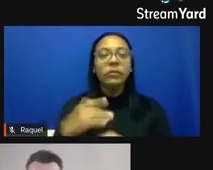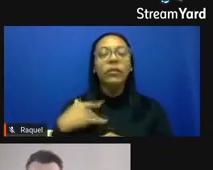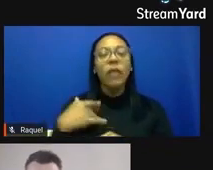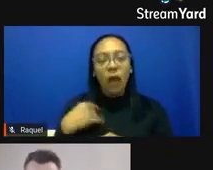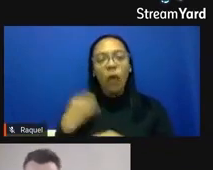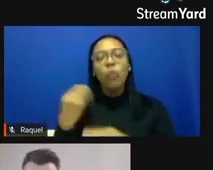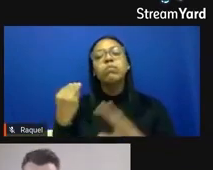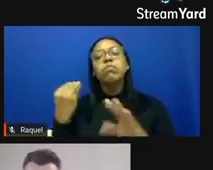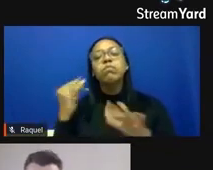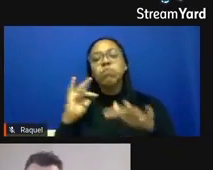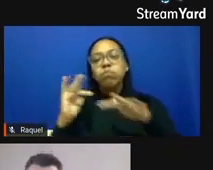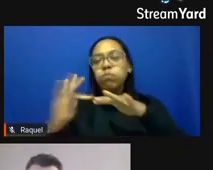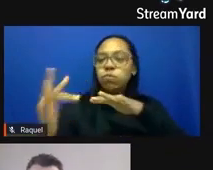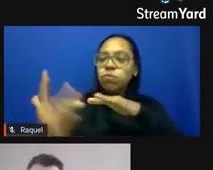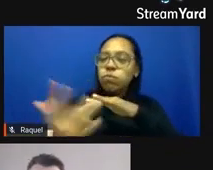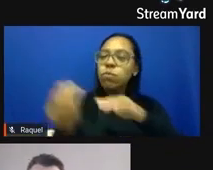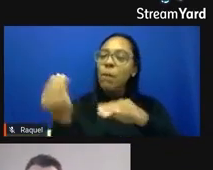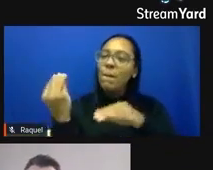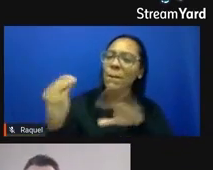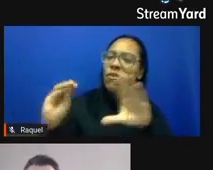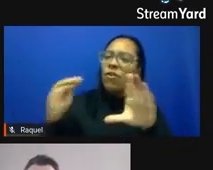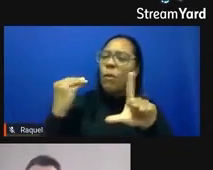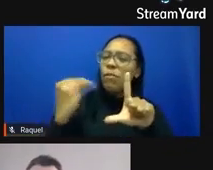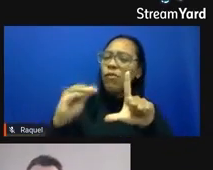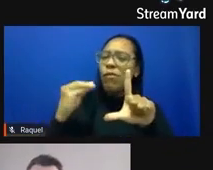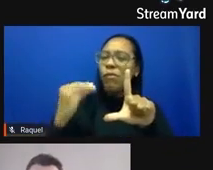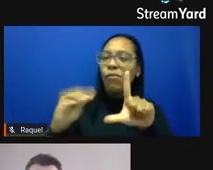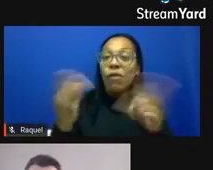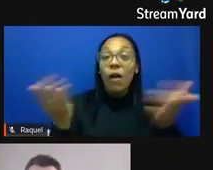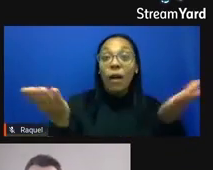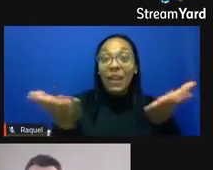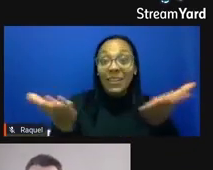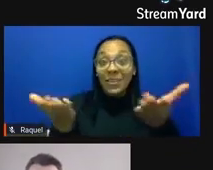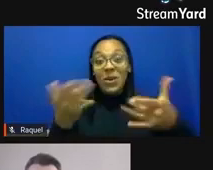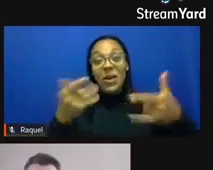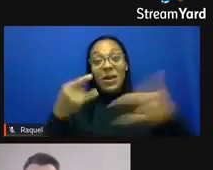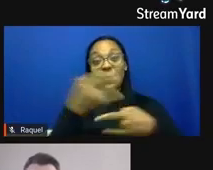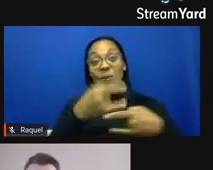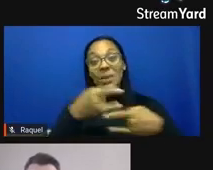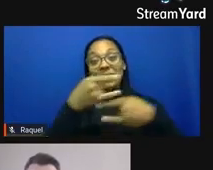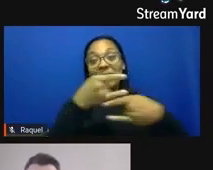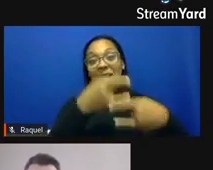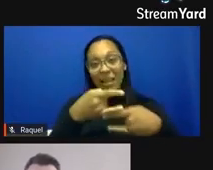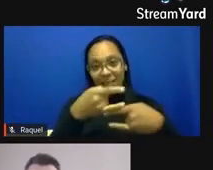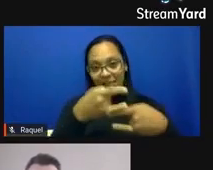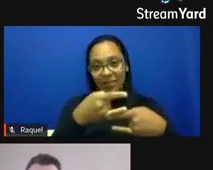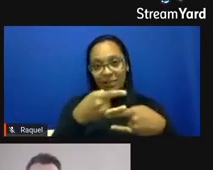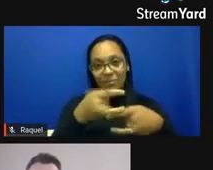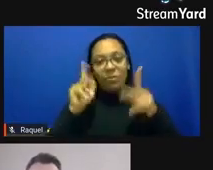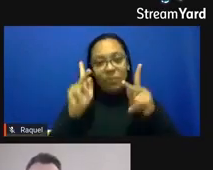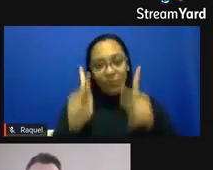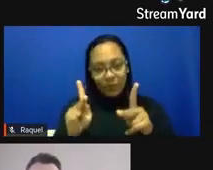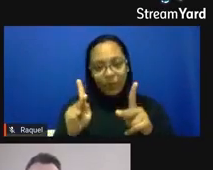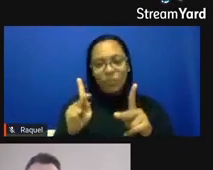mais sobre esse assunto, agora com as lives, enfim, e pessoas vieram me